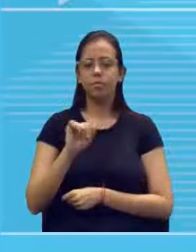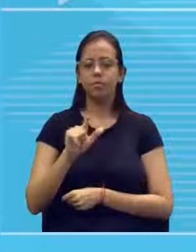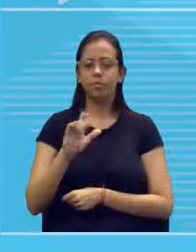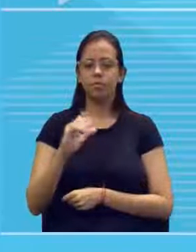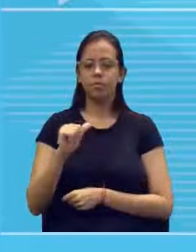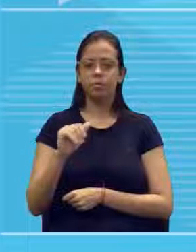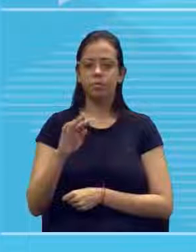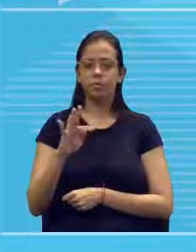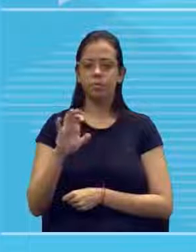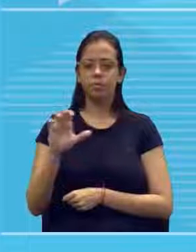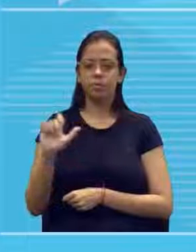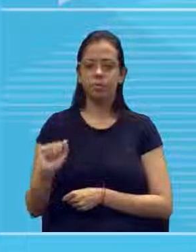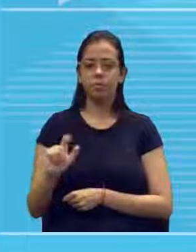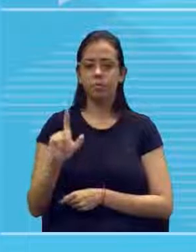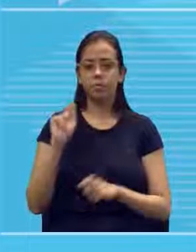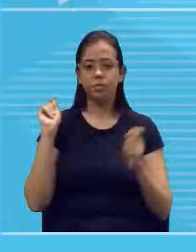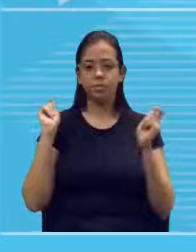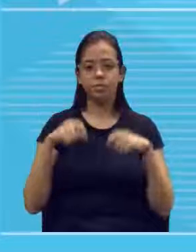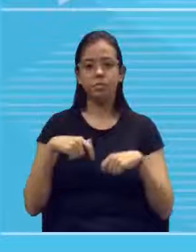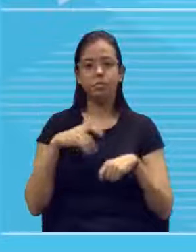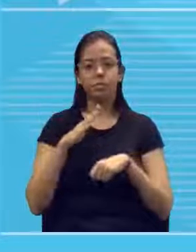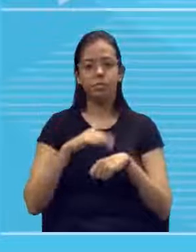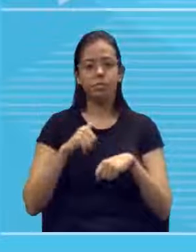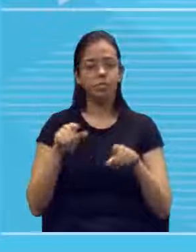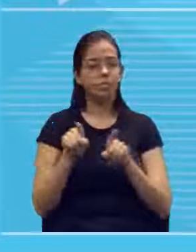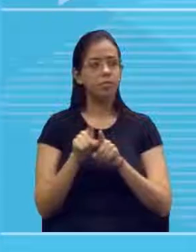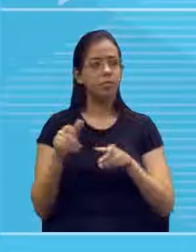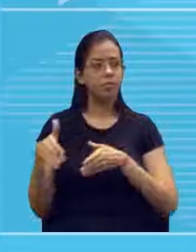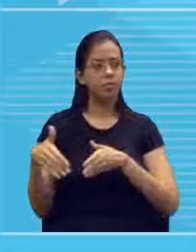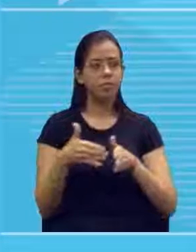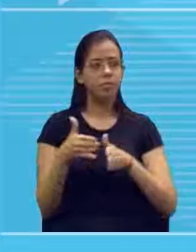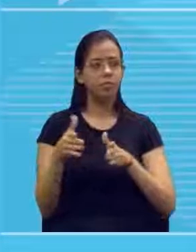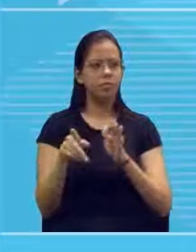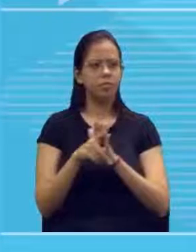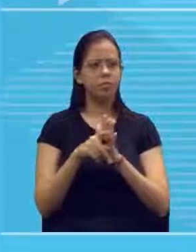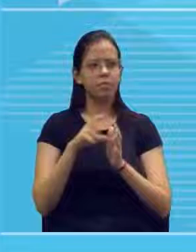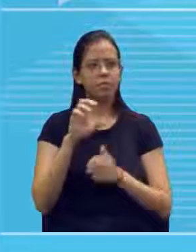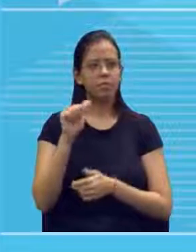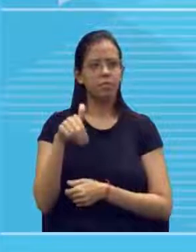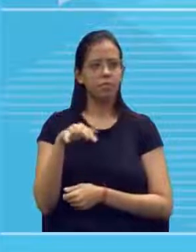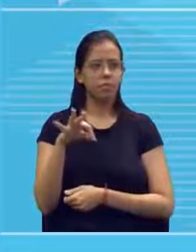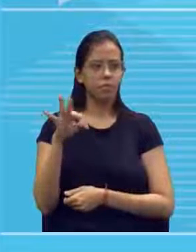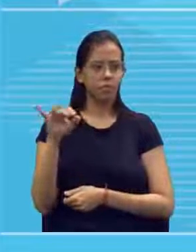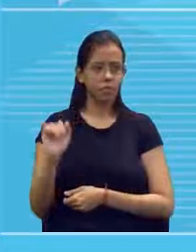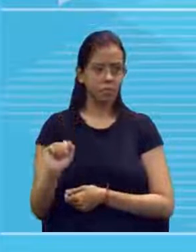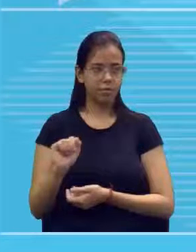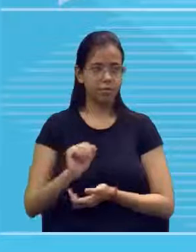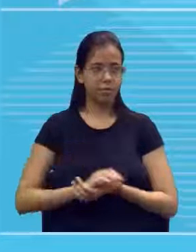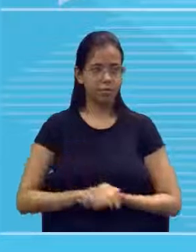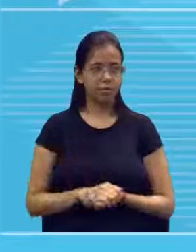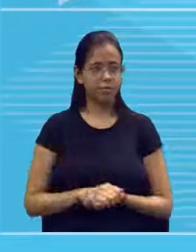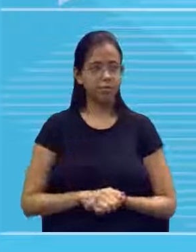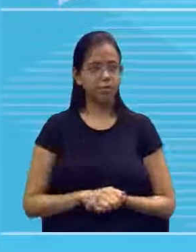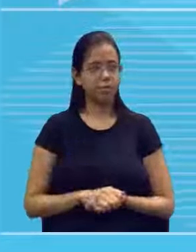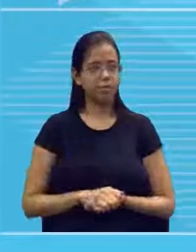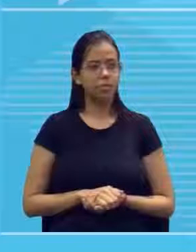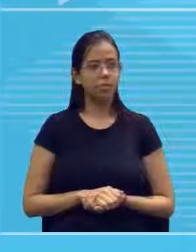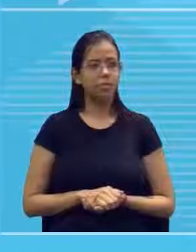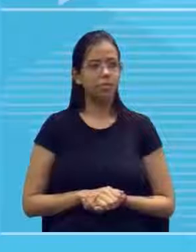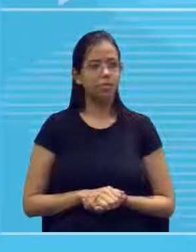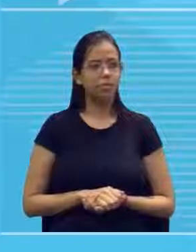Láctea ela pode ser chamado inclusive de caminho da anta Esse